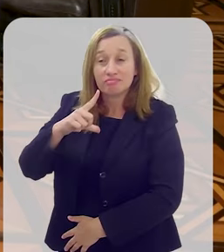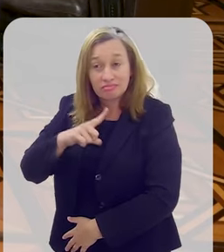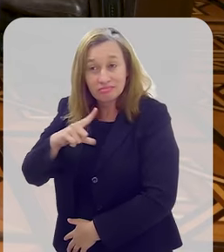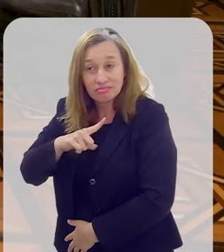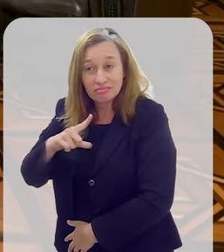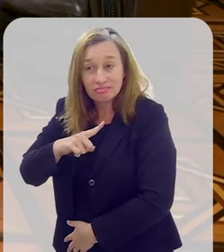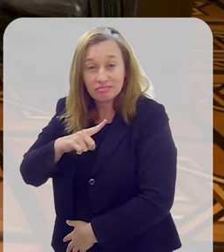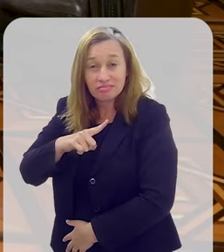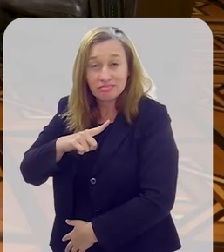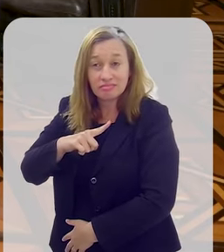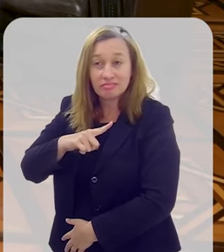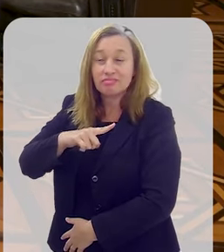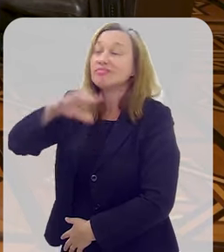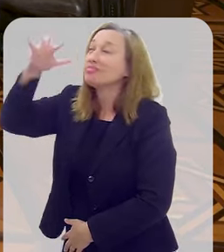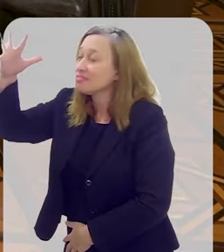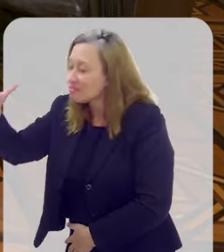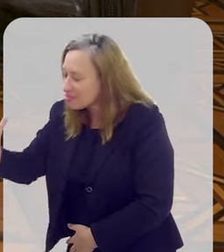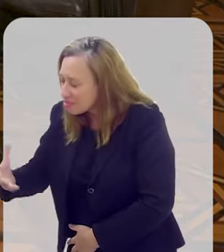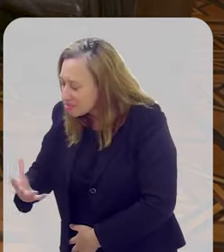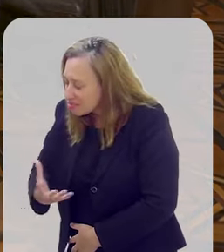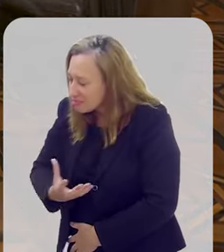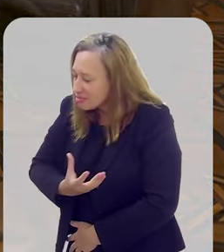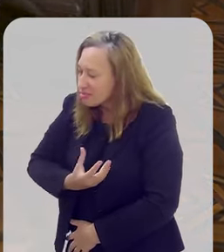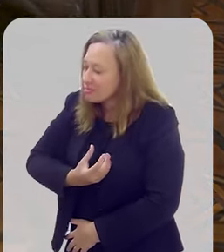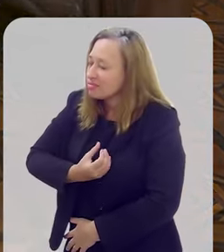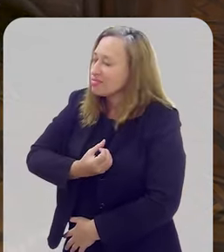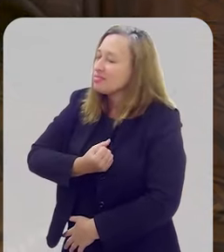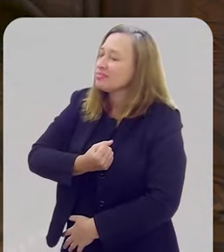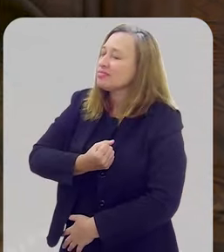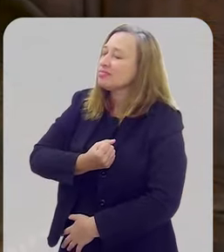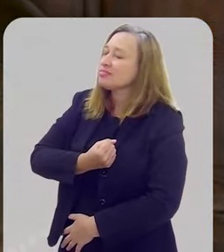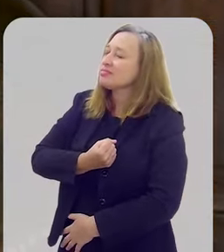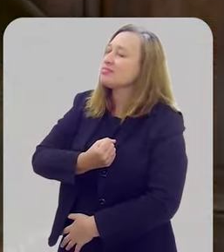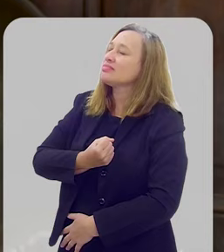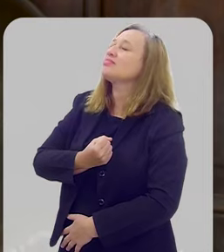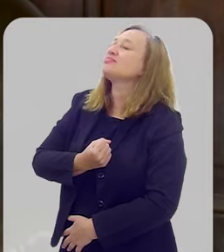coração alcançar teu